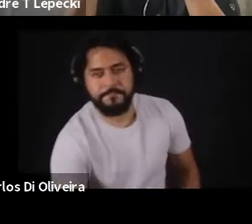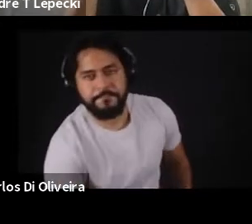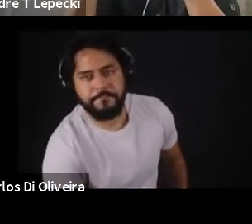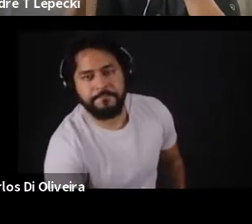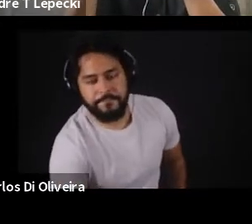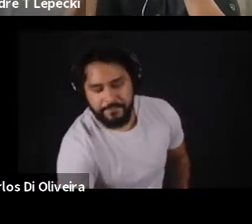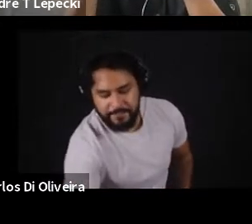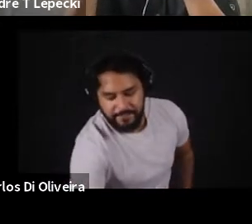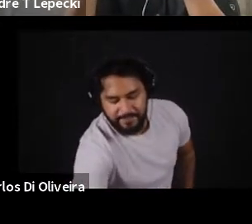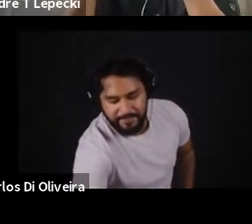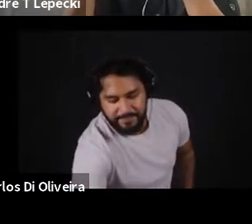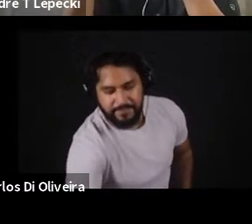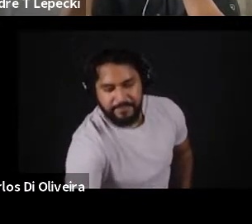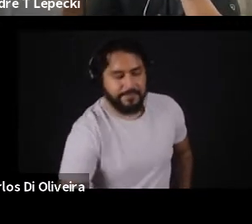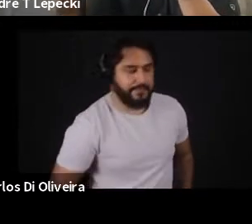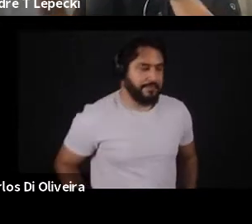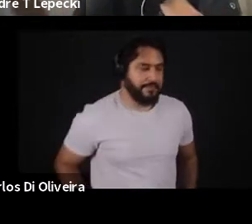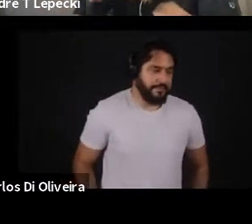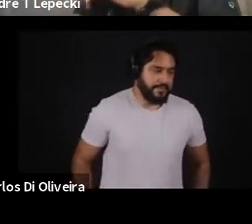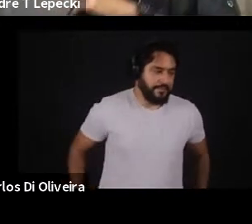Ótimo.